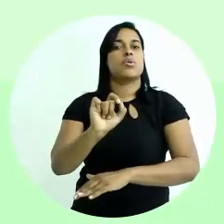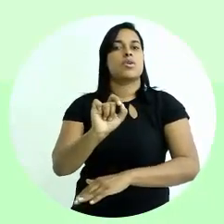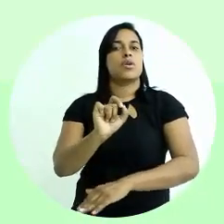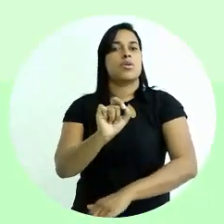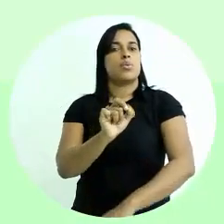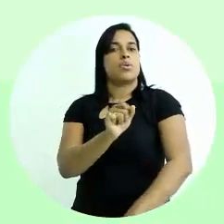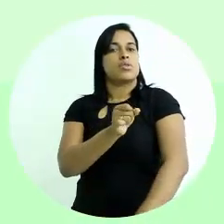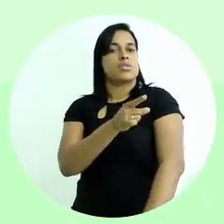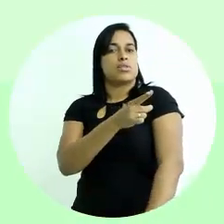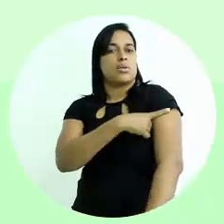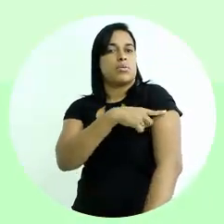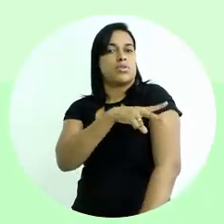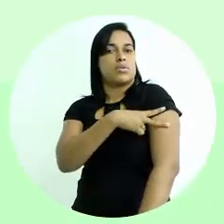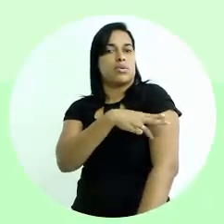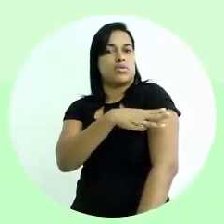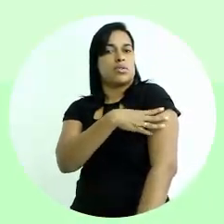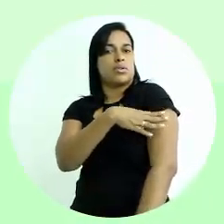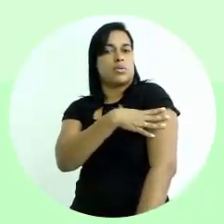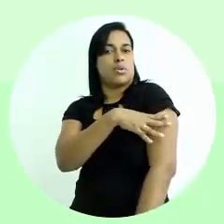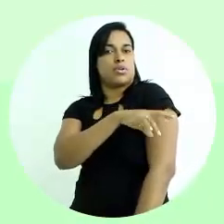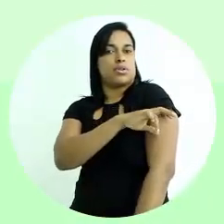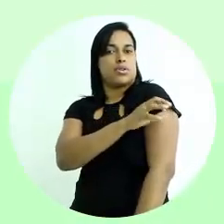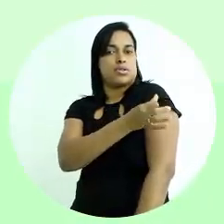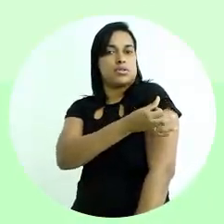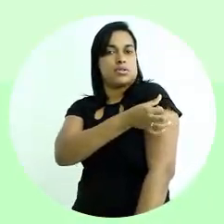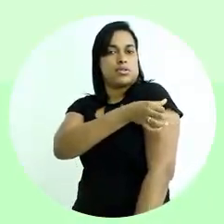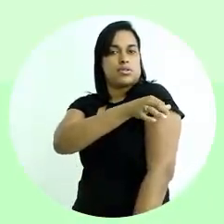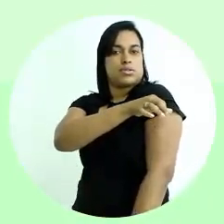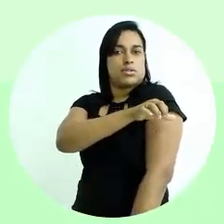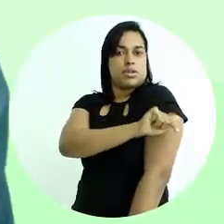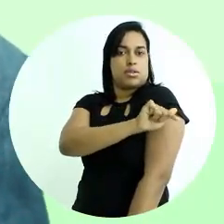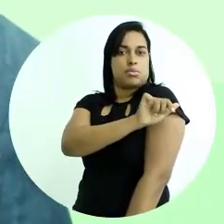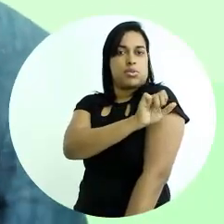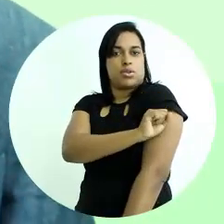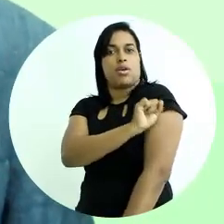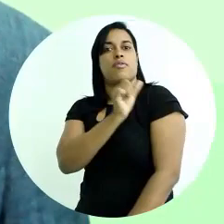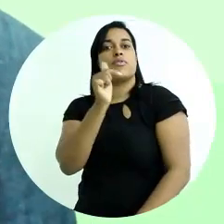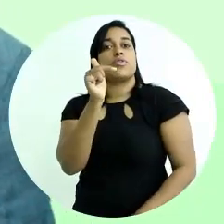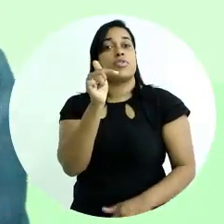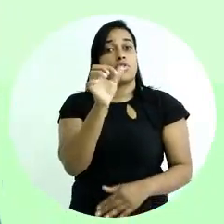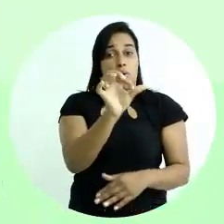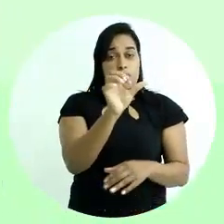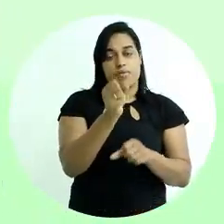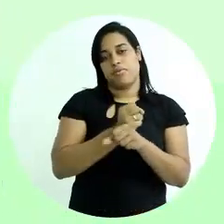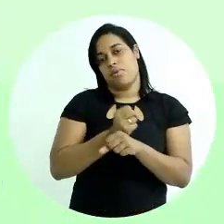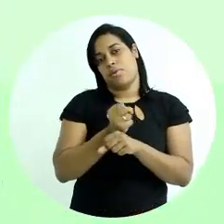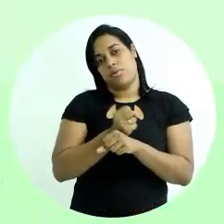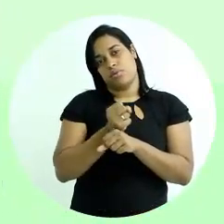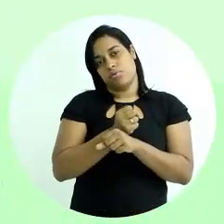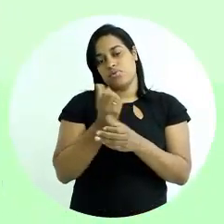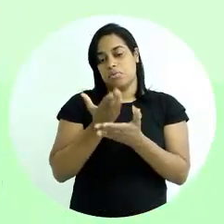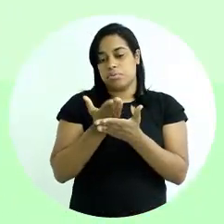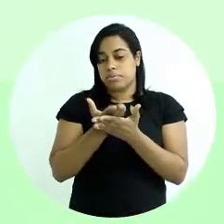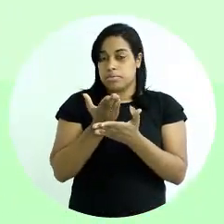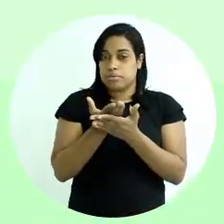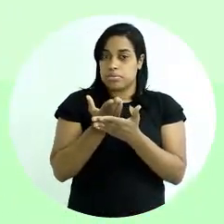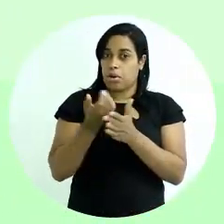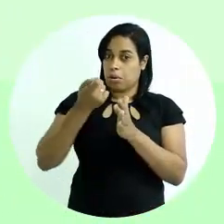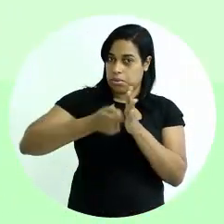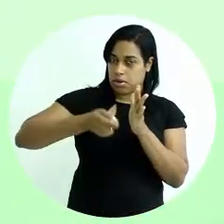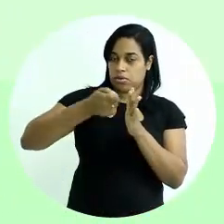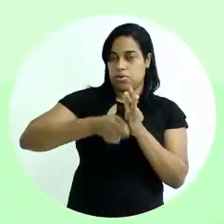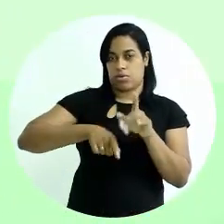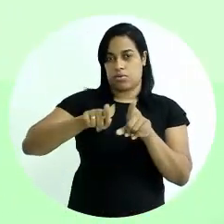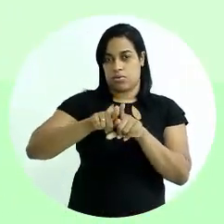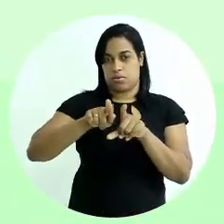passo o ensino fundamental obrigatório um com duração de nove anos e